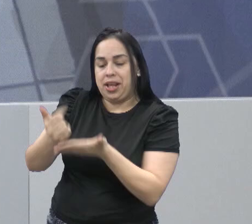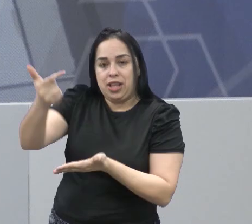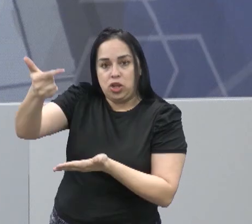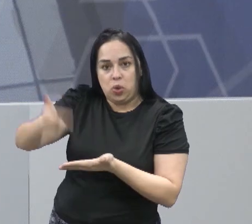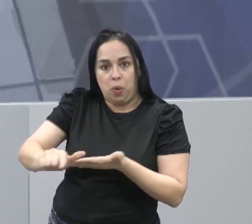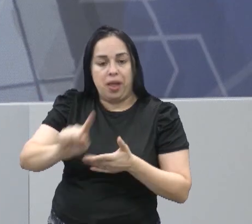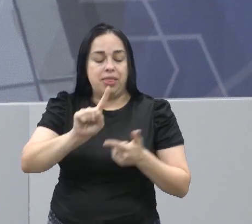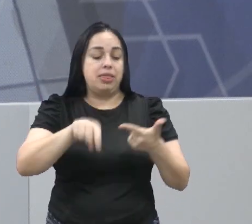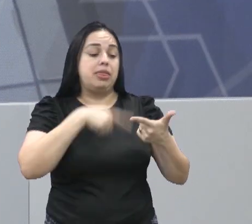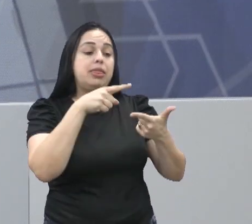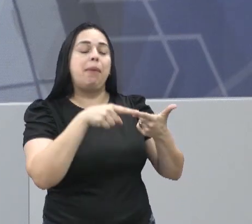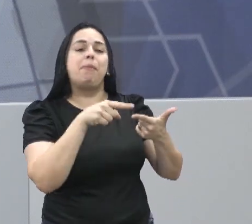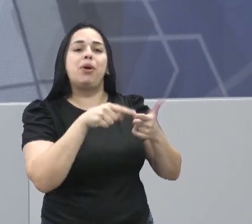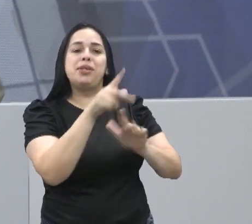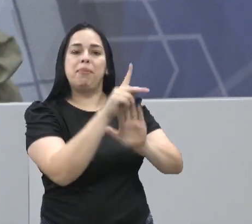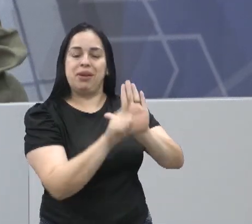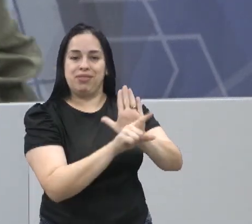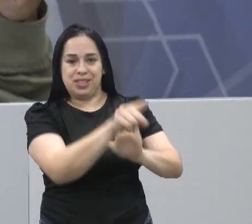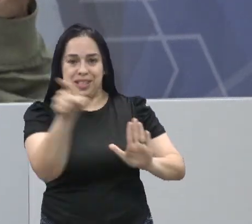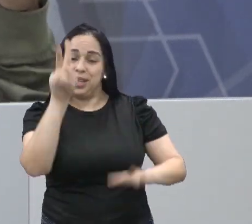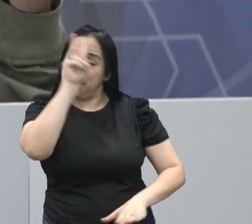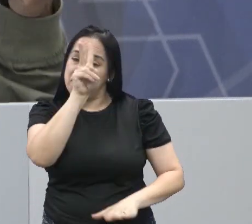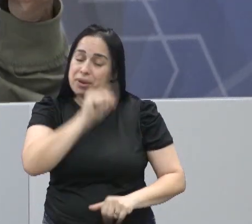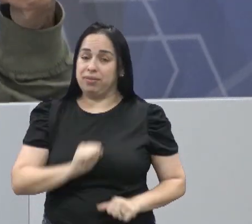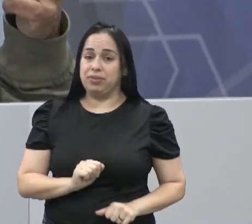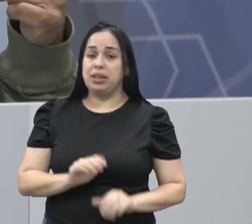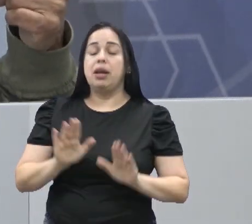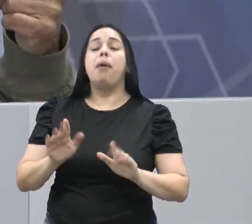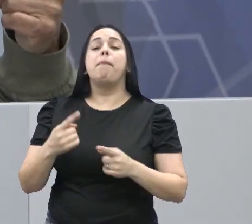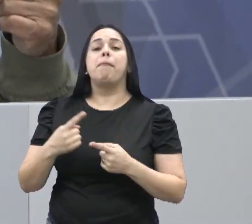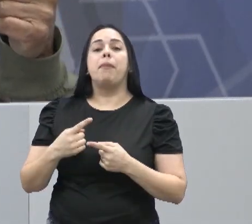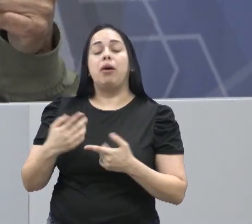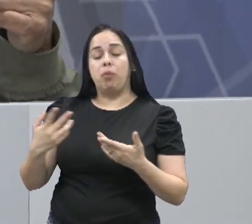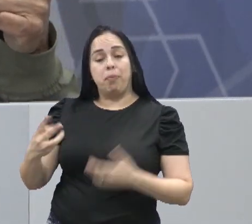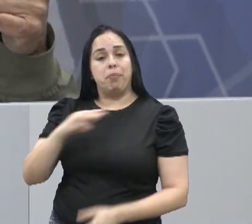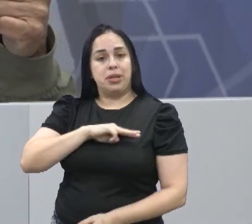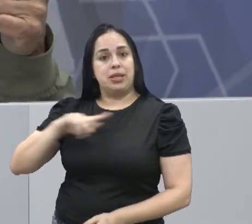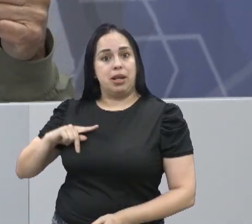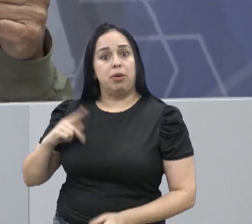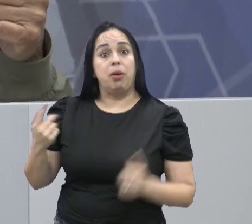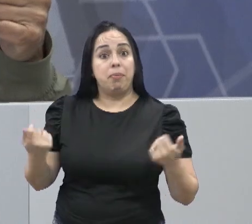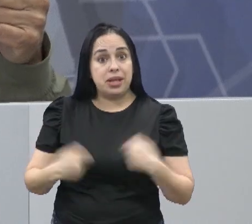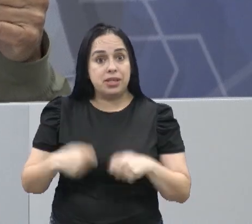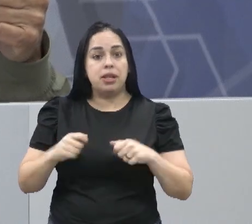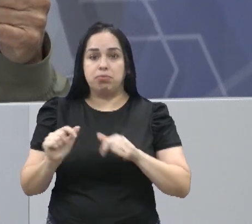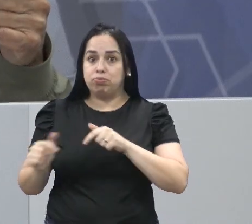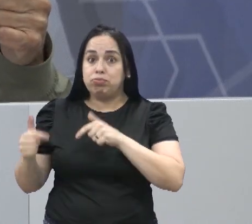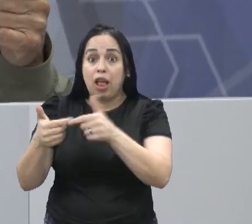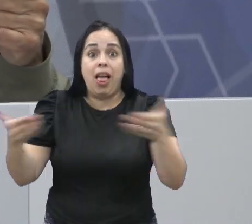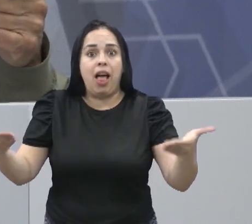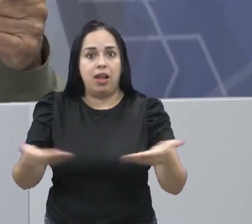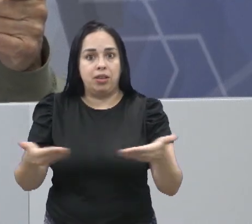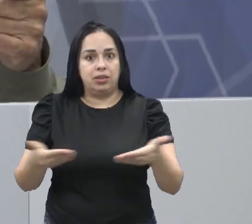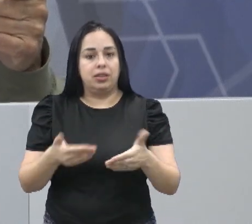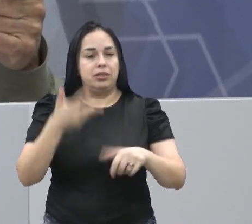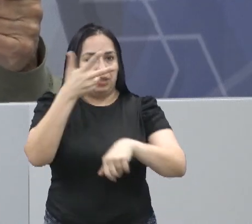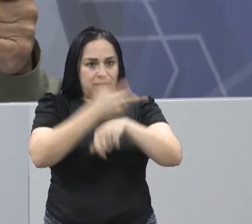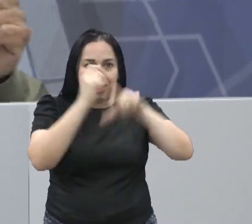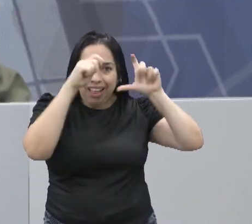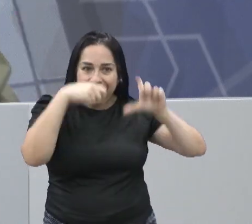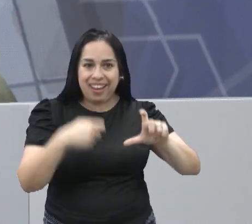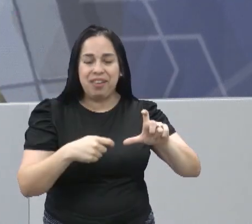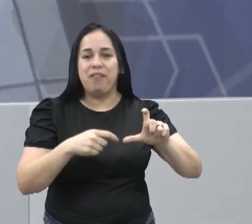ação agora. Por quê? Esse vídeo que nós passamos, né, que foi motivo de chacota nacional,